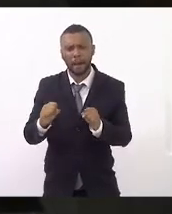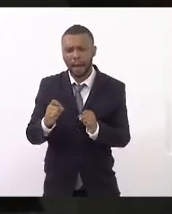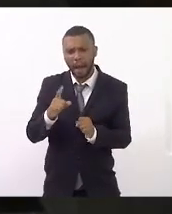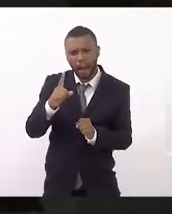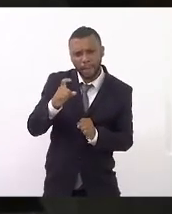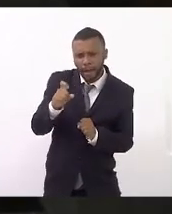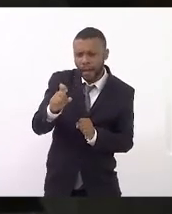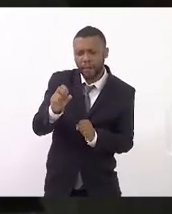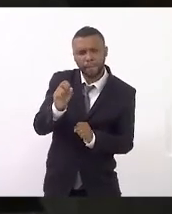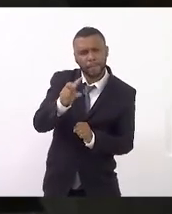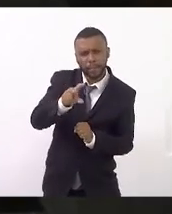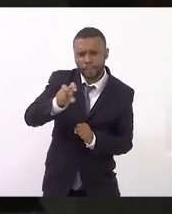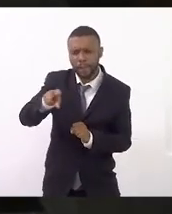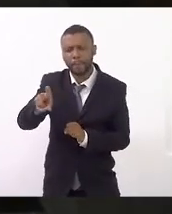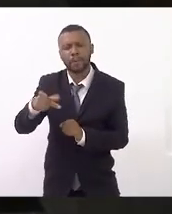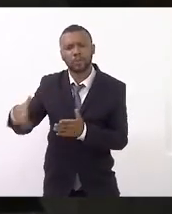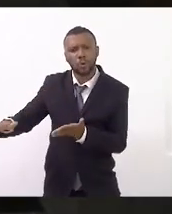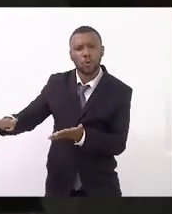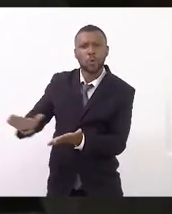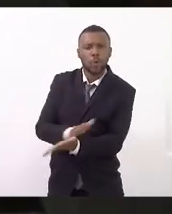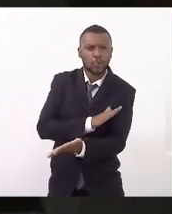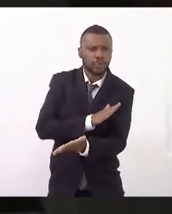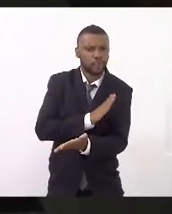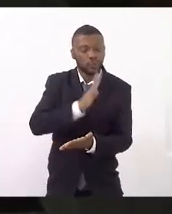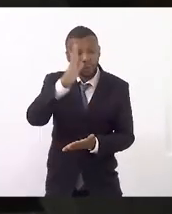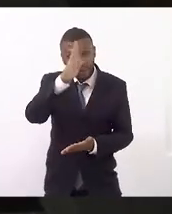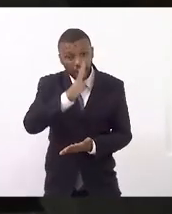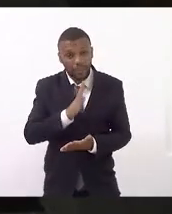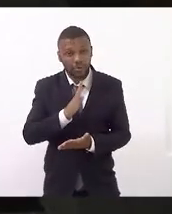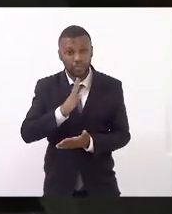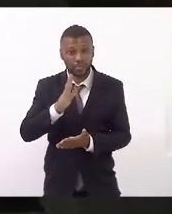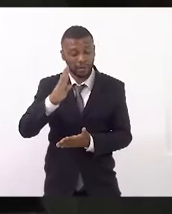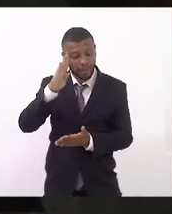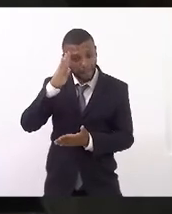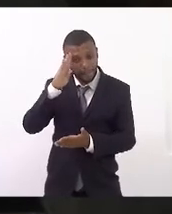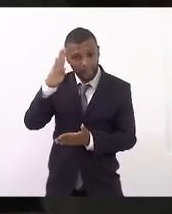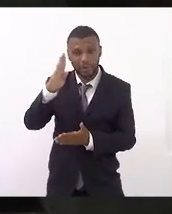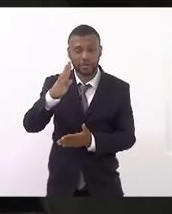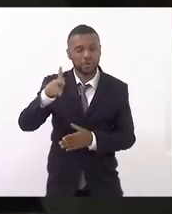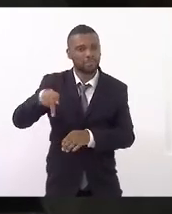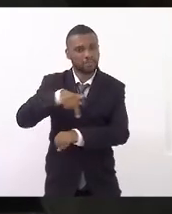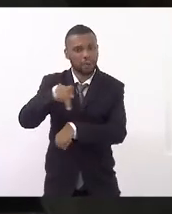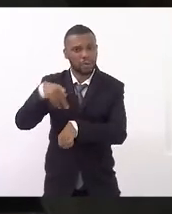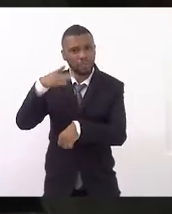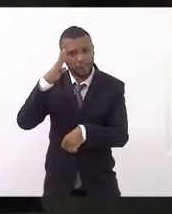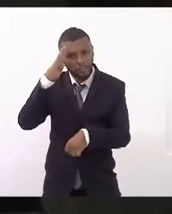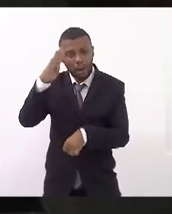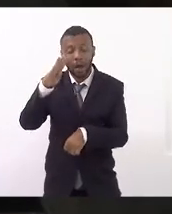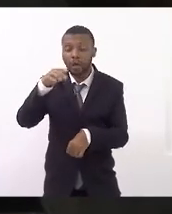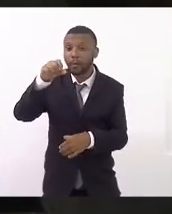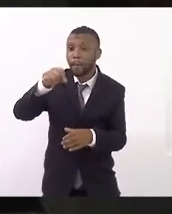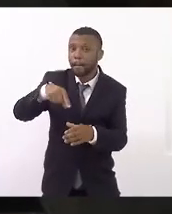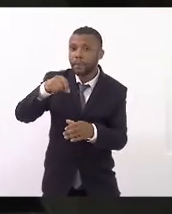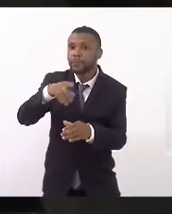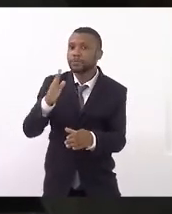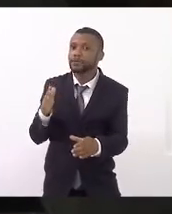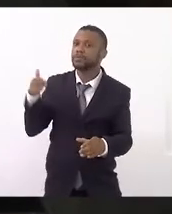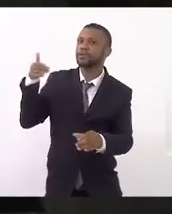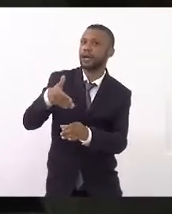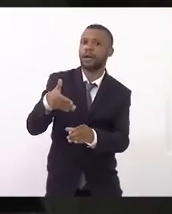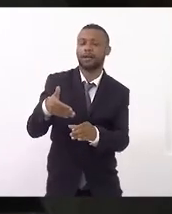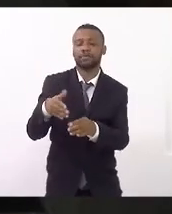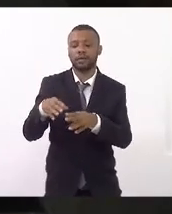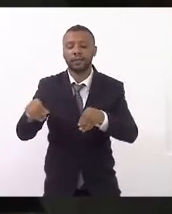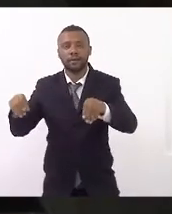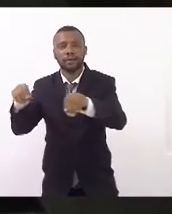Brasil é um dos países mais avançados, deputado Marta Rocha, no plantio direto e na adubação verde, só que